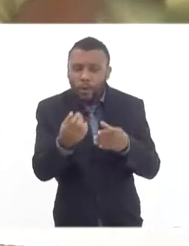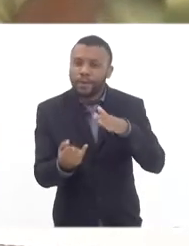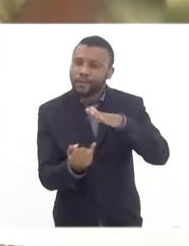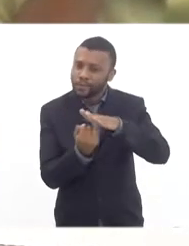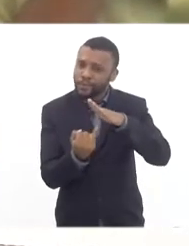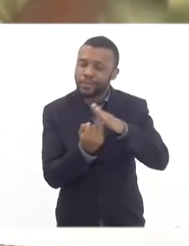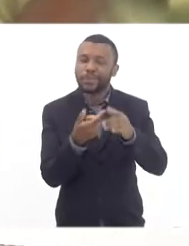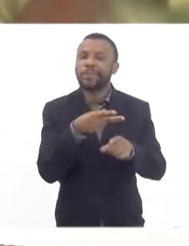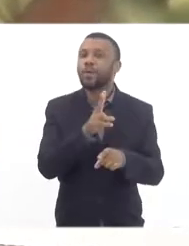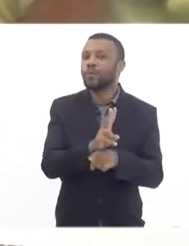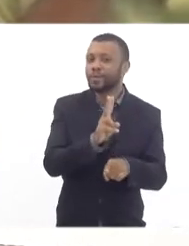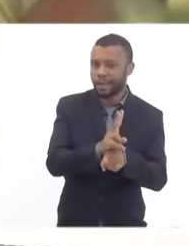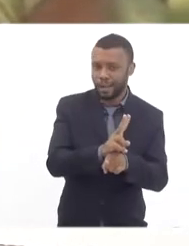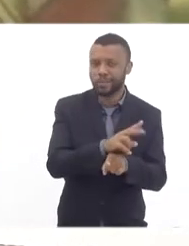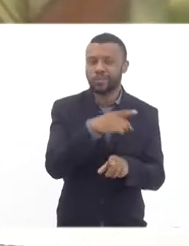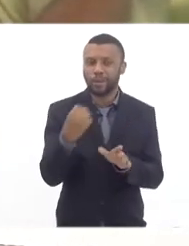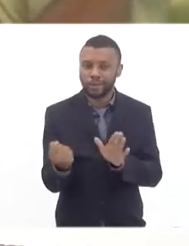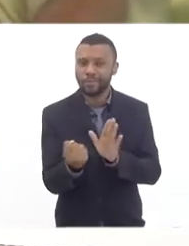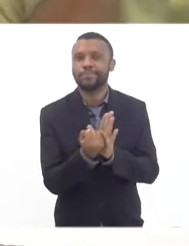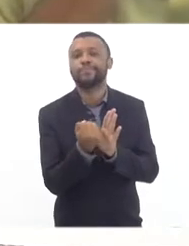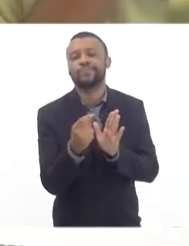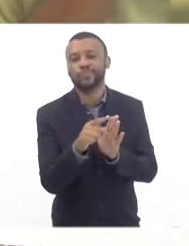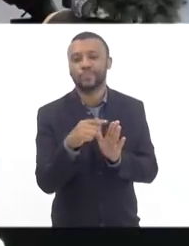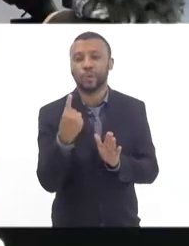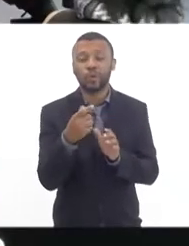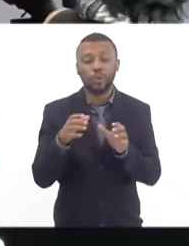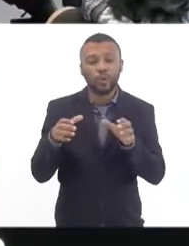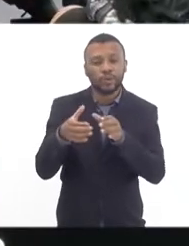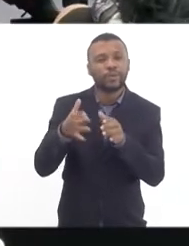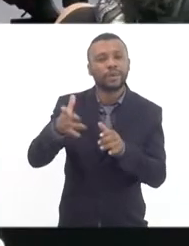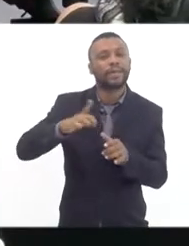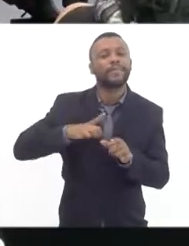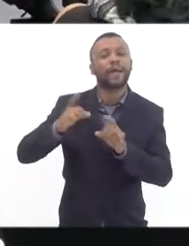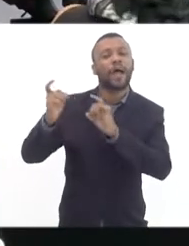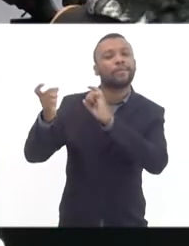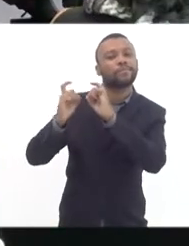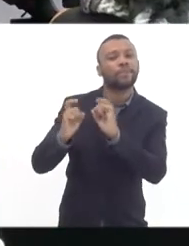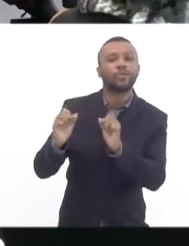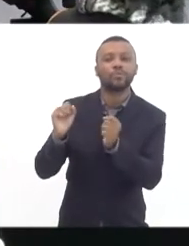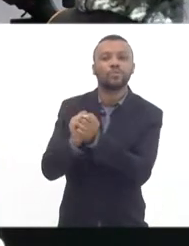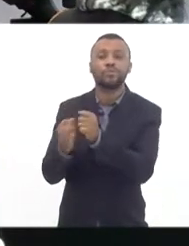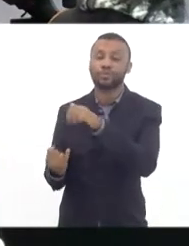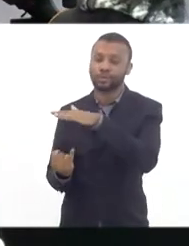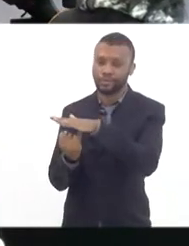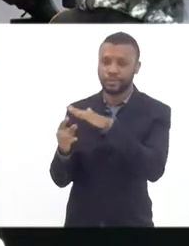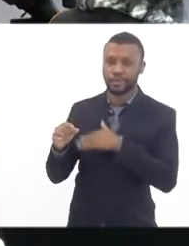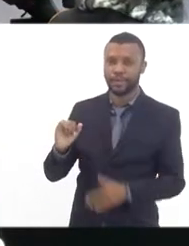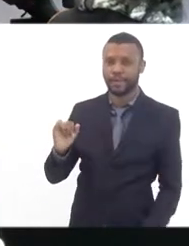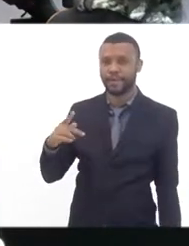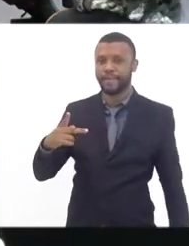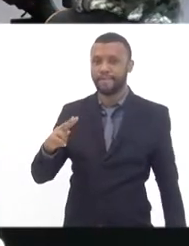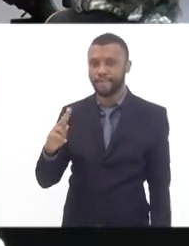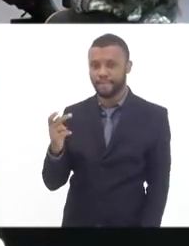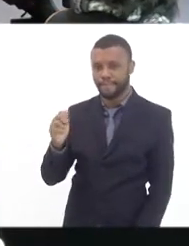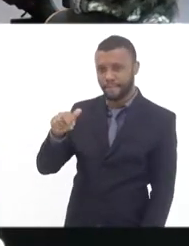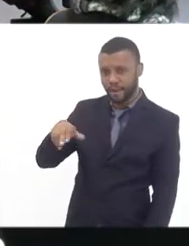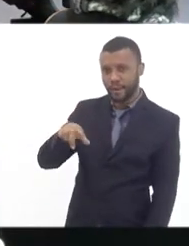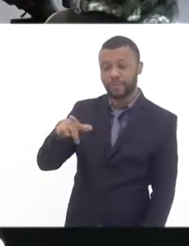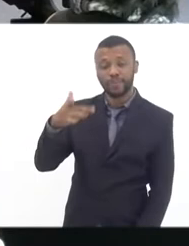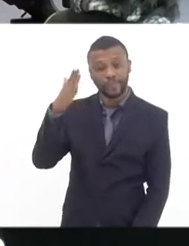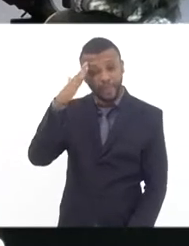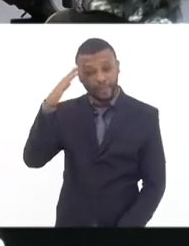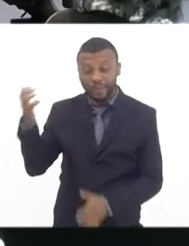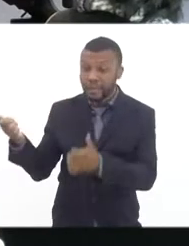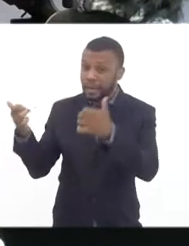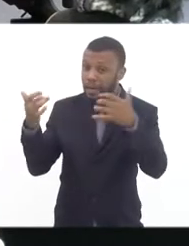tivemos algumas reuniões com o IFAM, o nosso coletivo. Eu lembro que o doutor Mauro citou numa reunião a quantidade de gatinhos